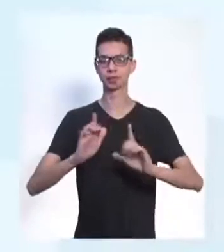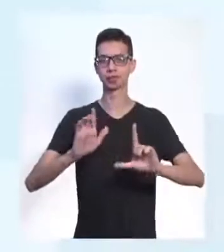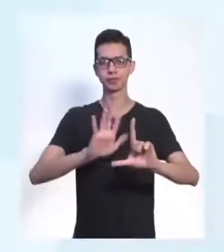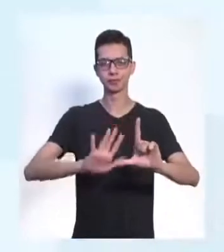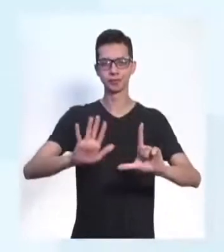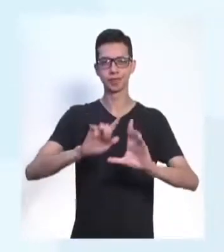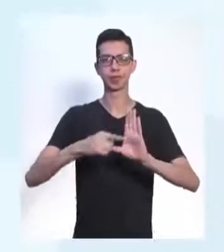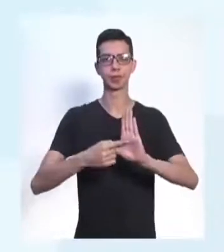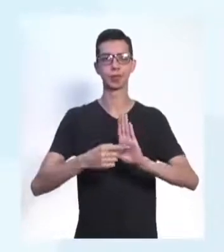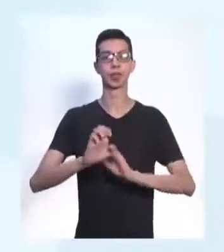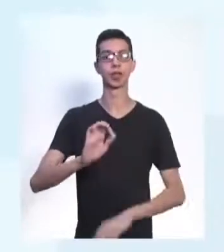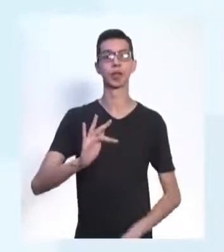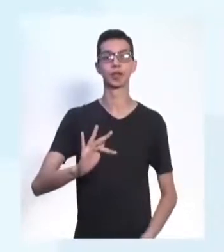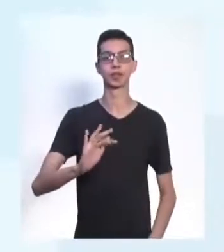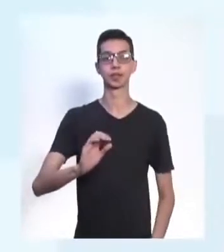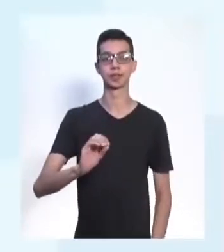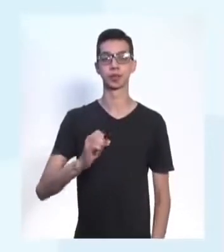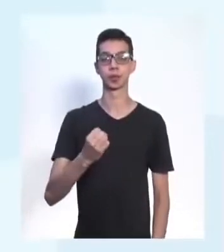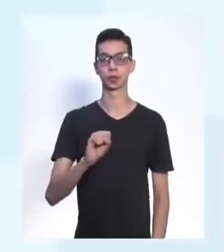gente. A EF